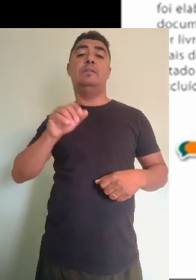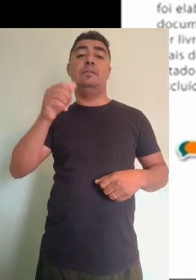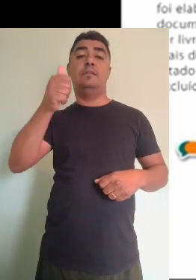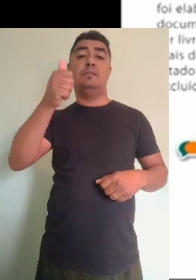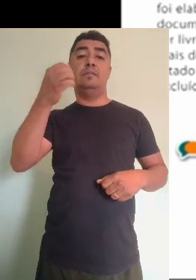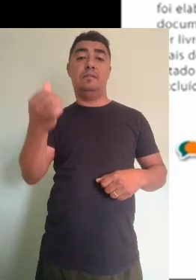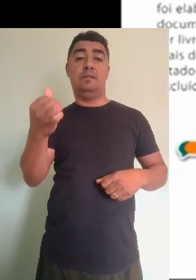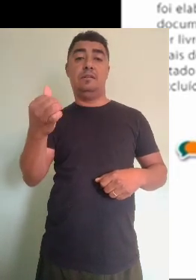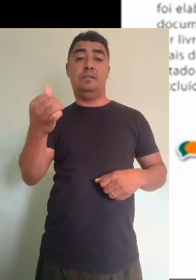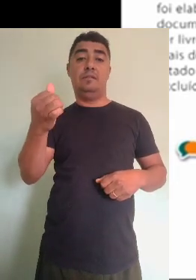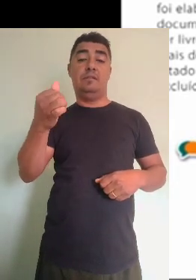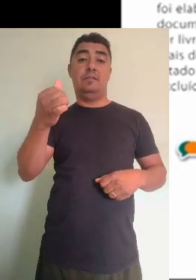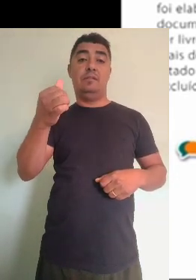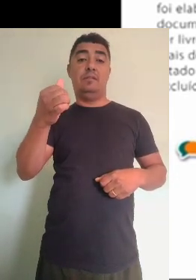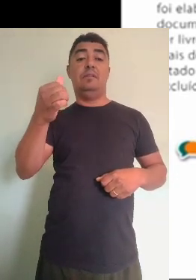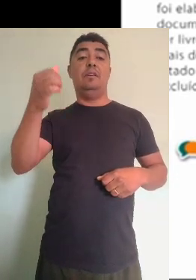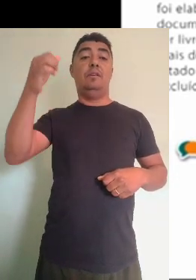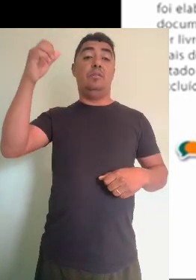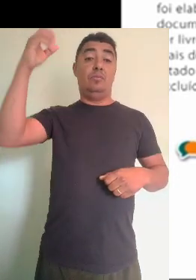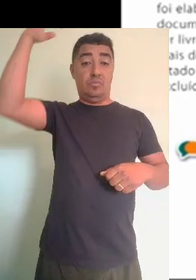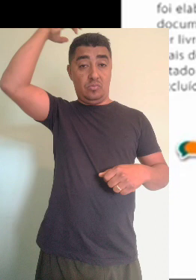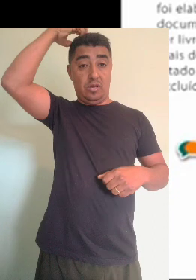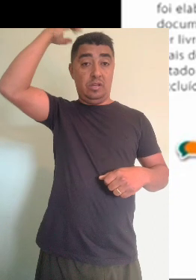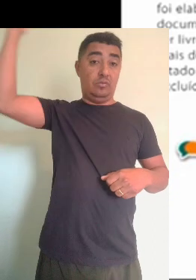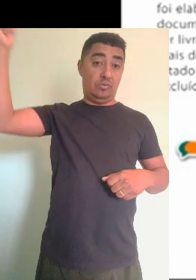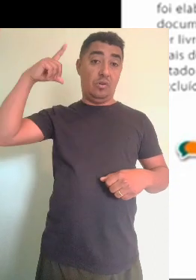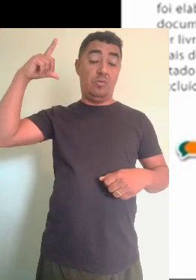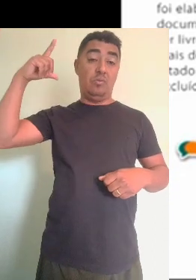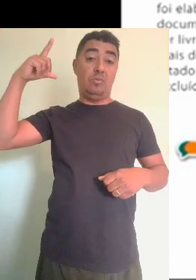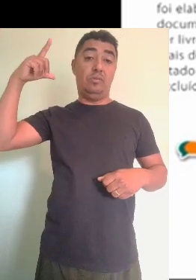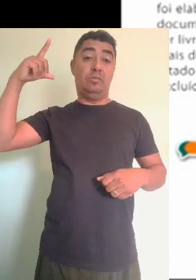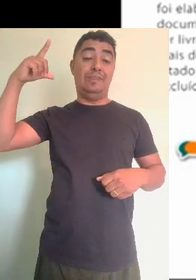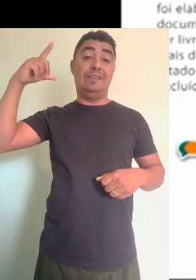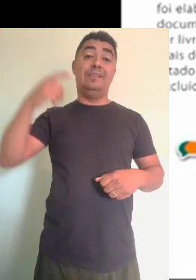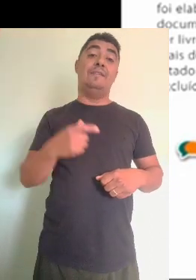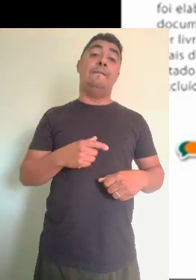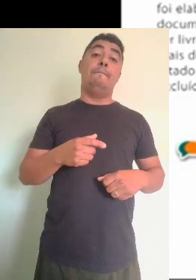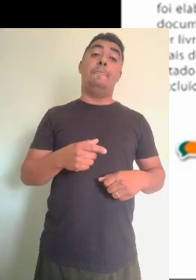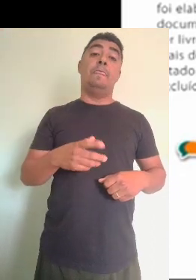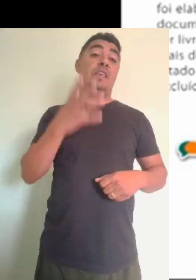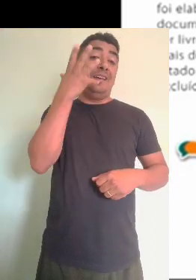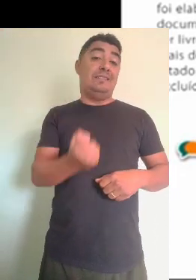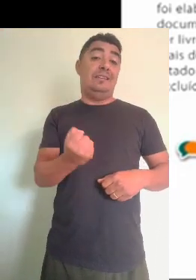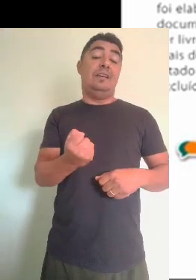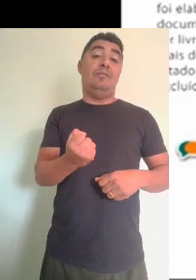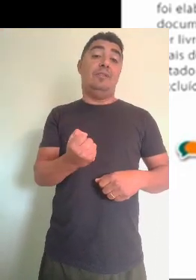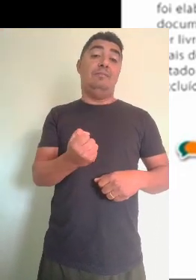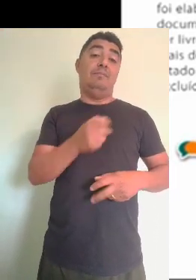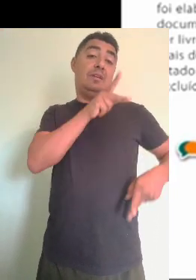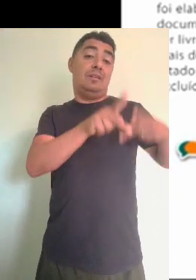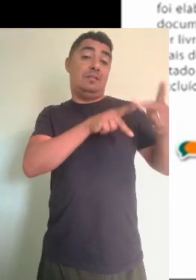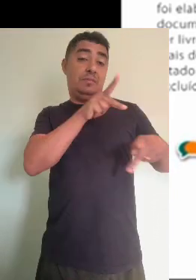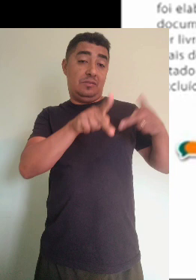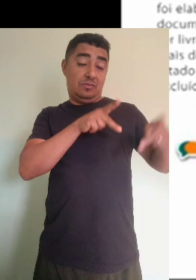pouco fazia para ajudar o seu povo, que estava passando fome e praticamente não podia participar das